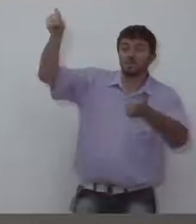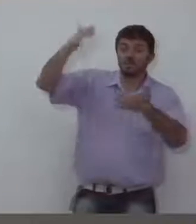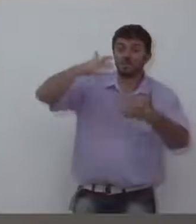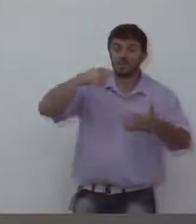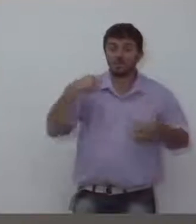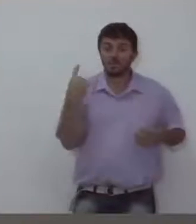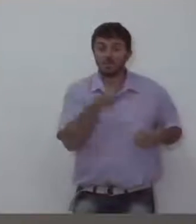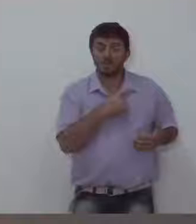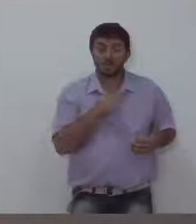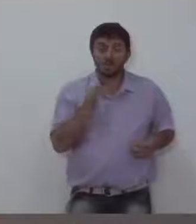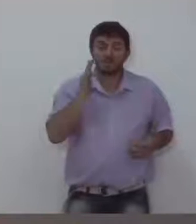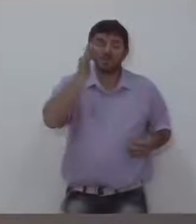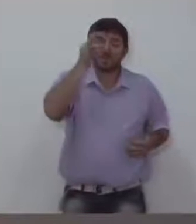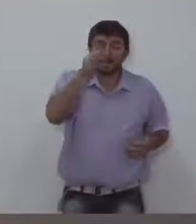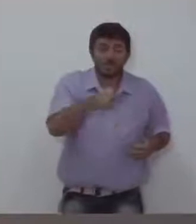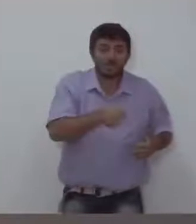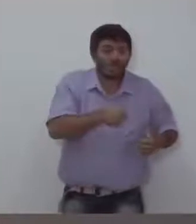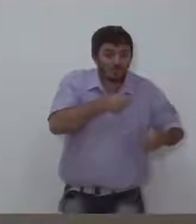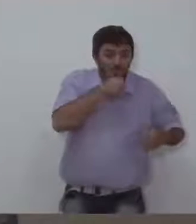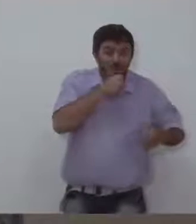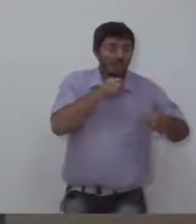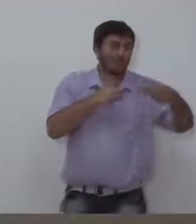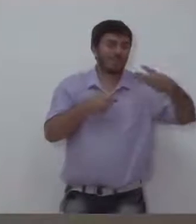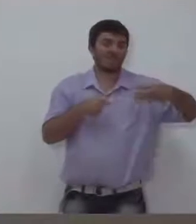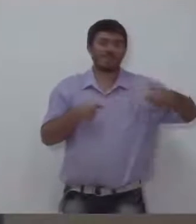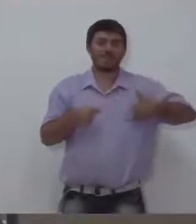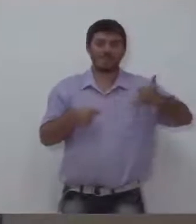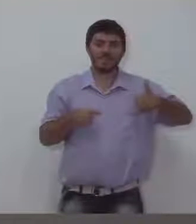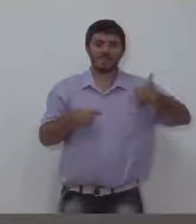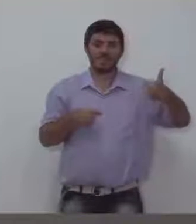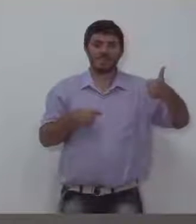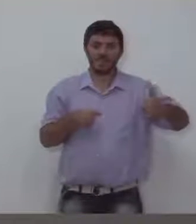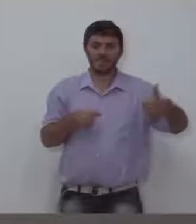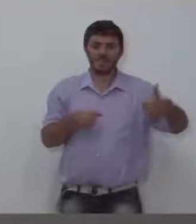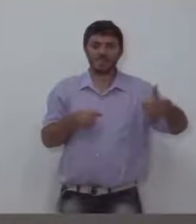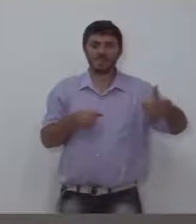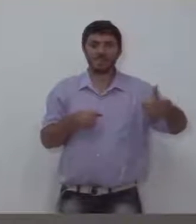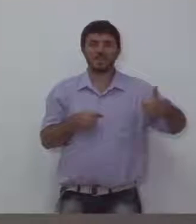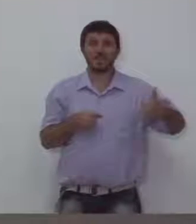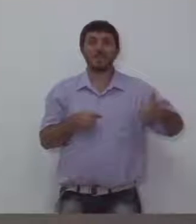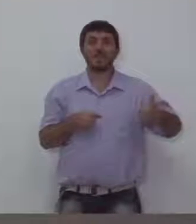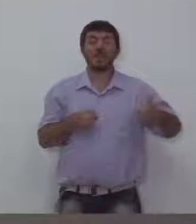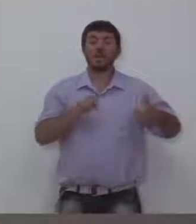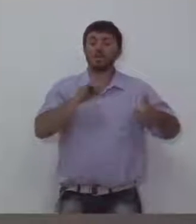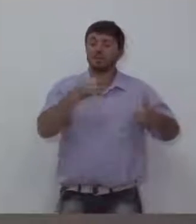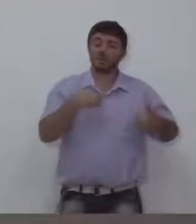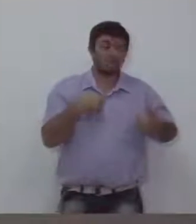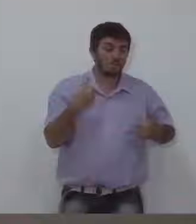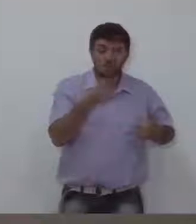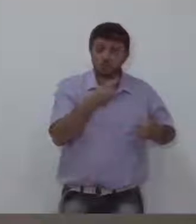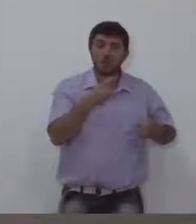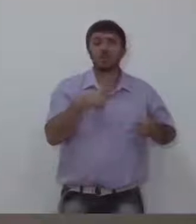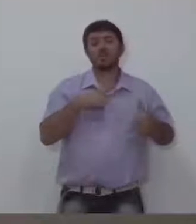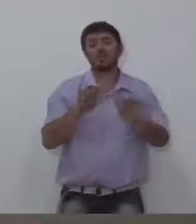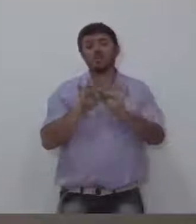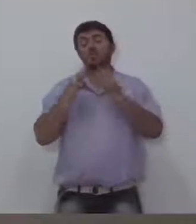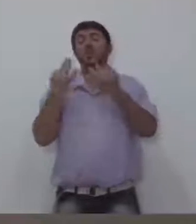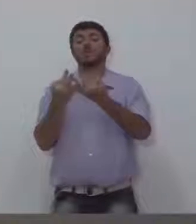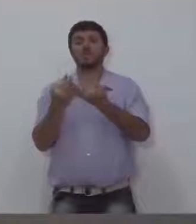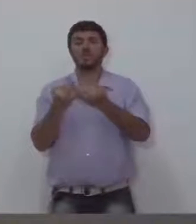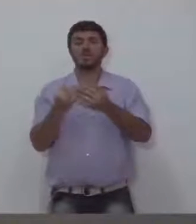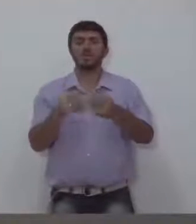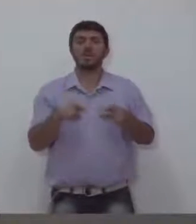na famosa terceira idade, mas com certeza, se a gente não chegar, vai ter algum familiar muito próximo que vai chegar. Então, como que é cuidar